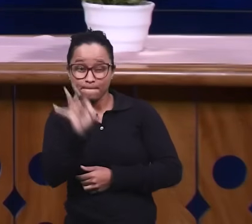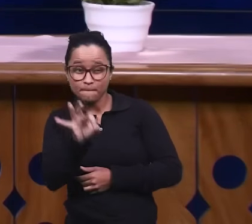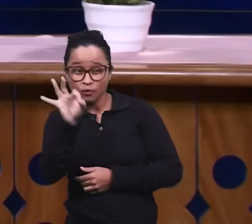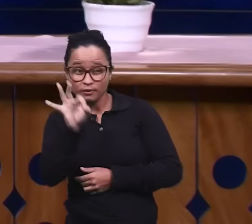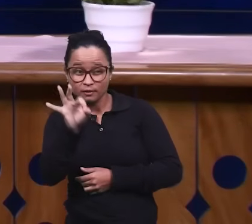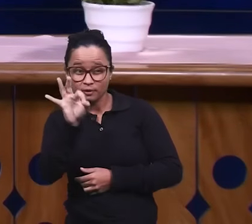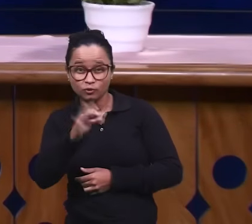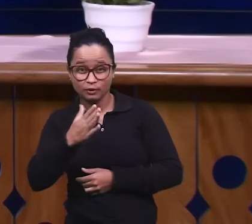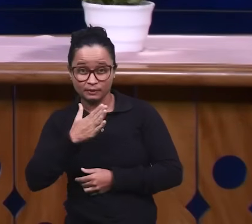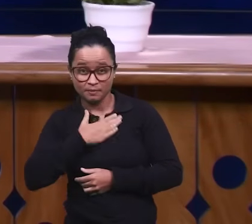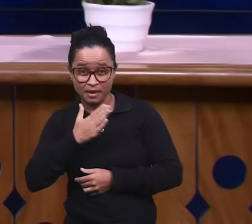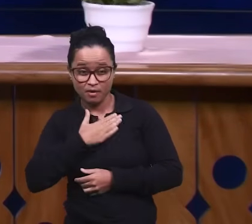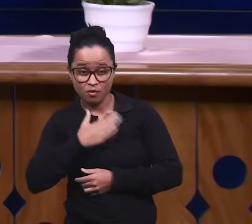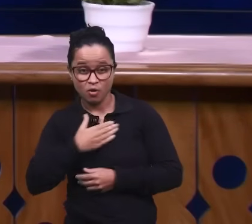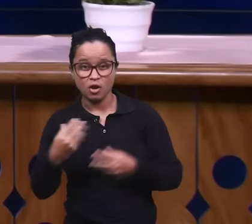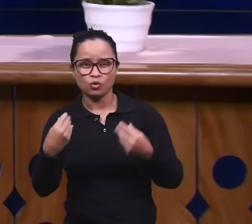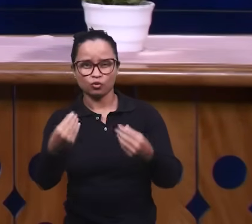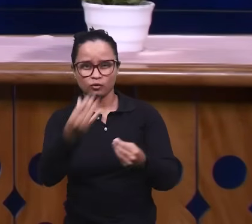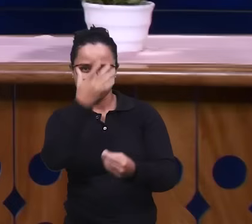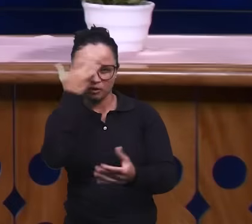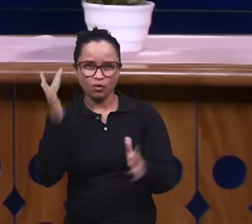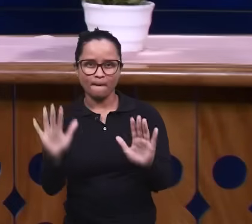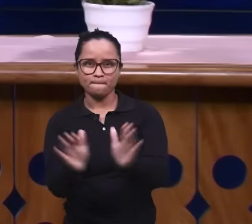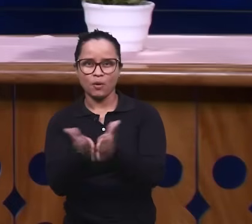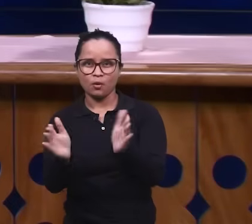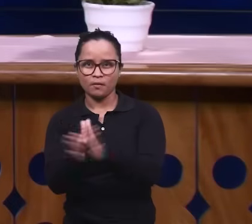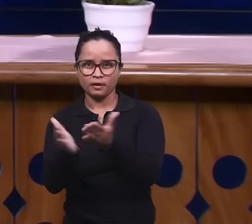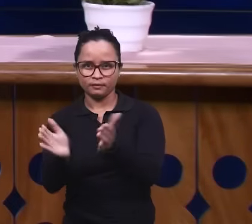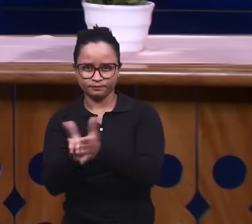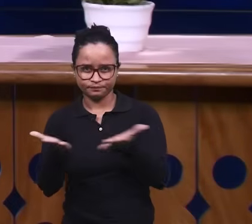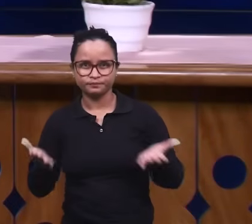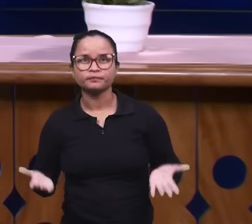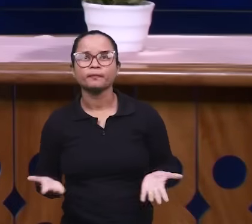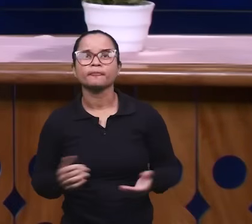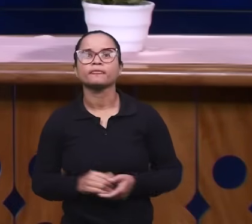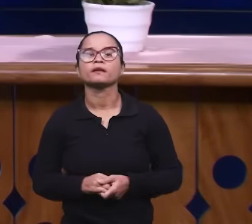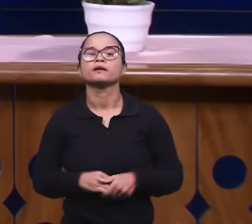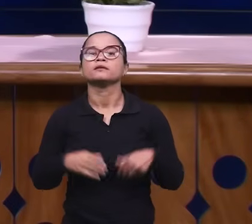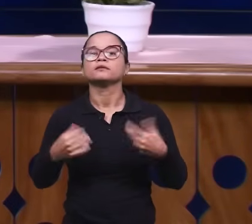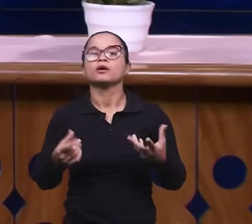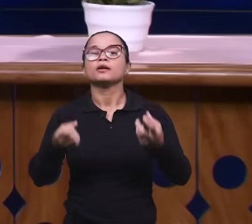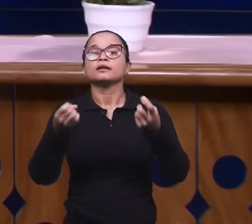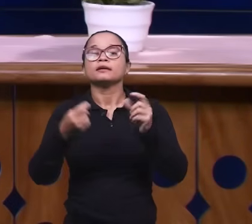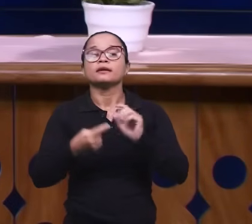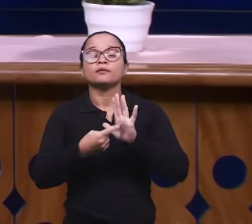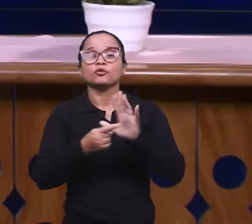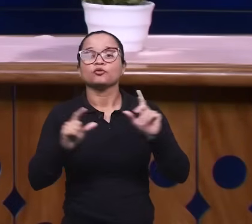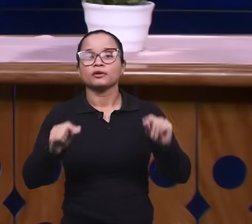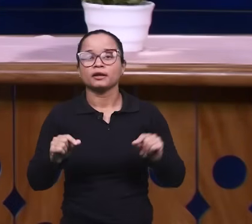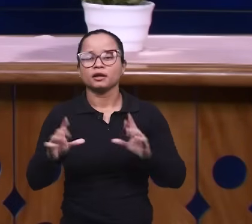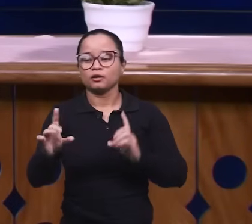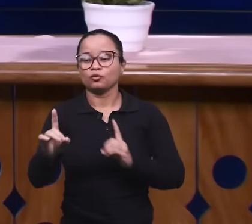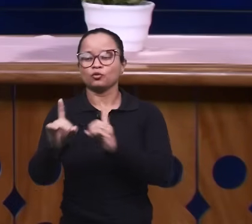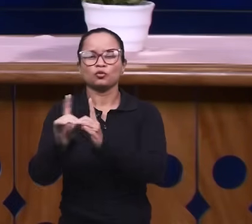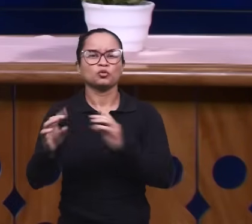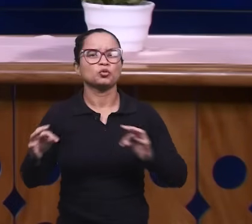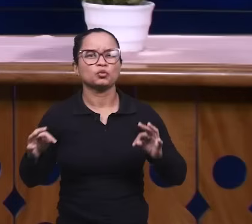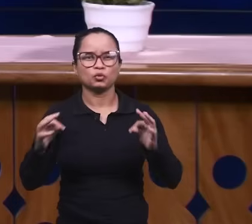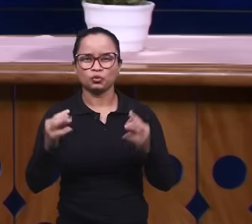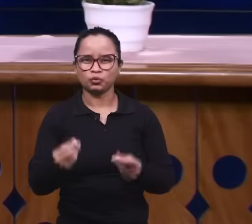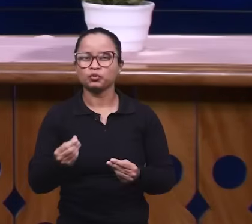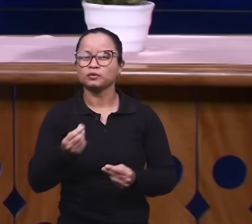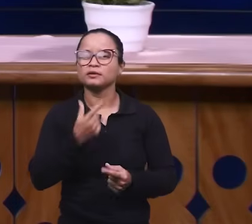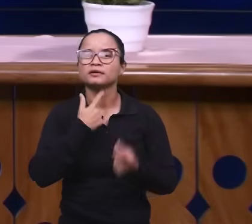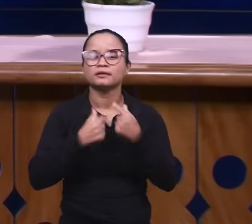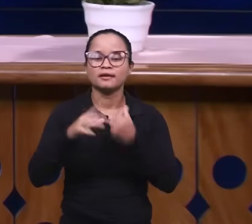que eu tenho eu dou aos pobres. Ele quis dizer que ele encontrou tudo aquilo que correspondia ao